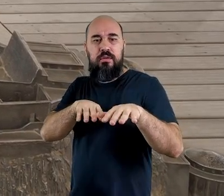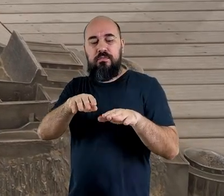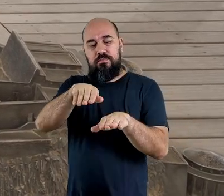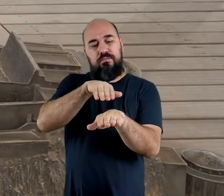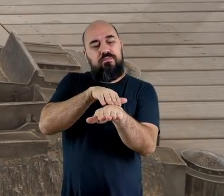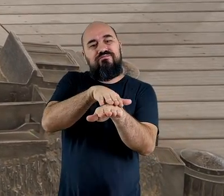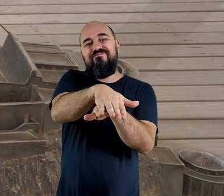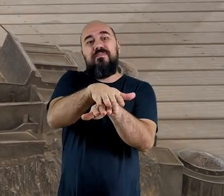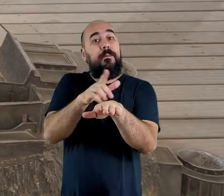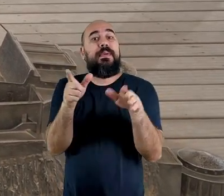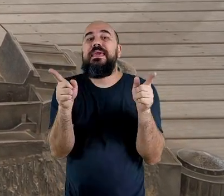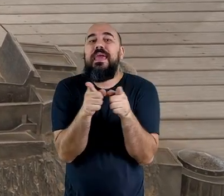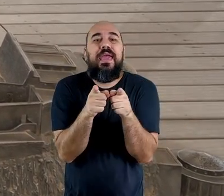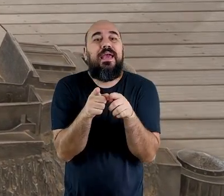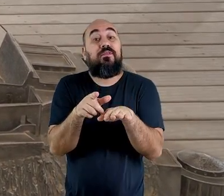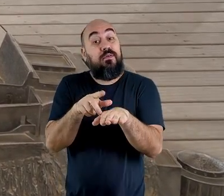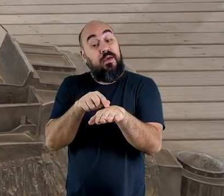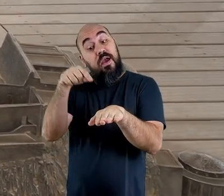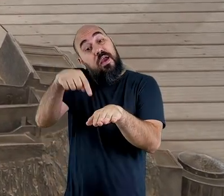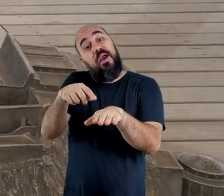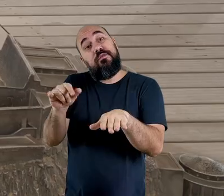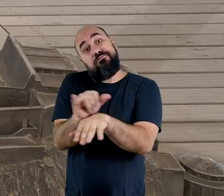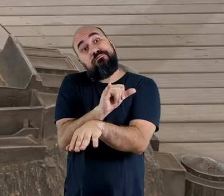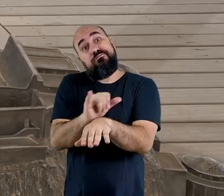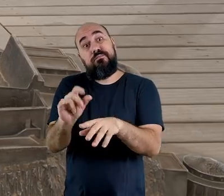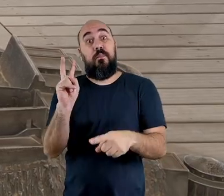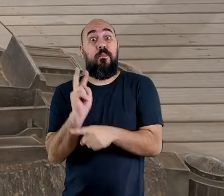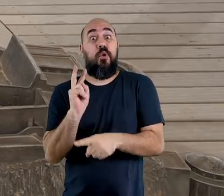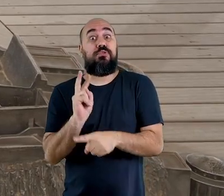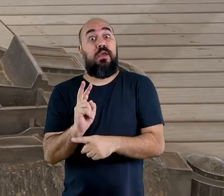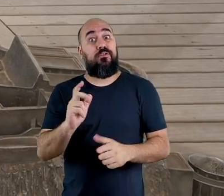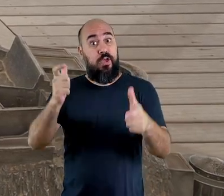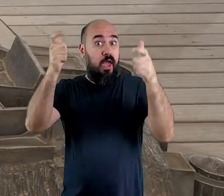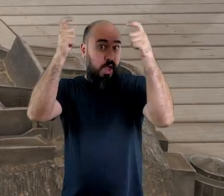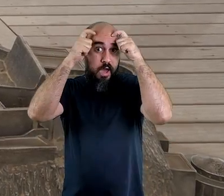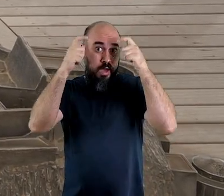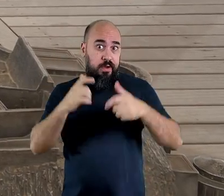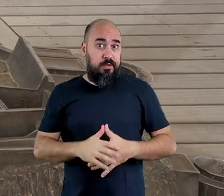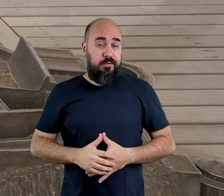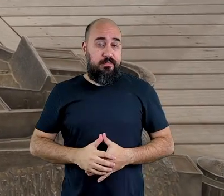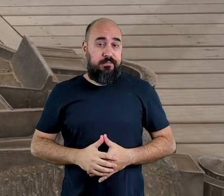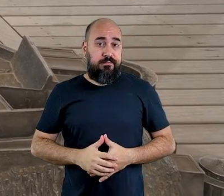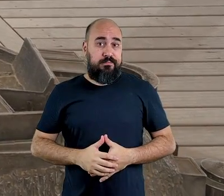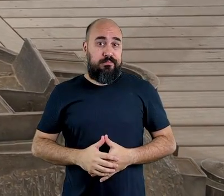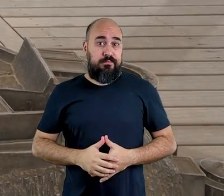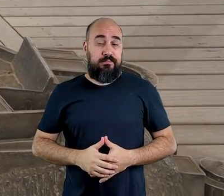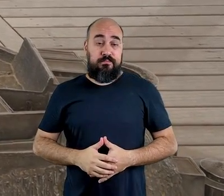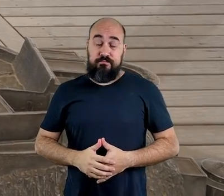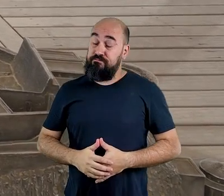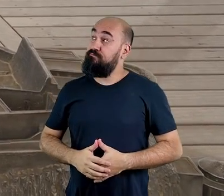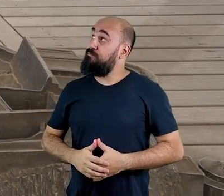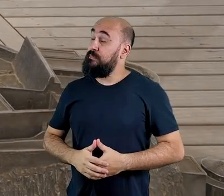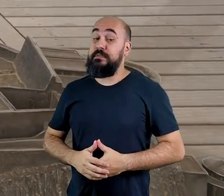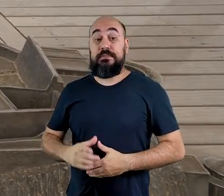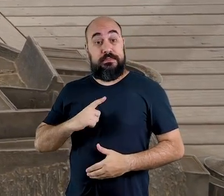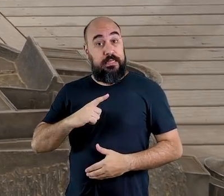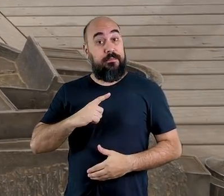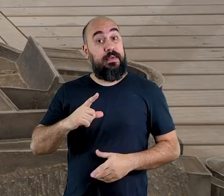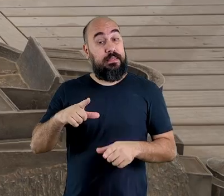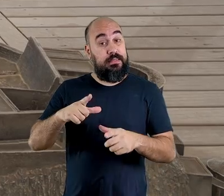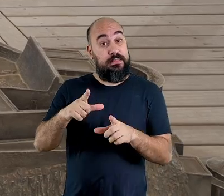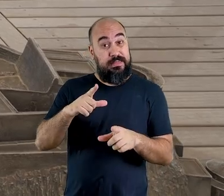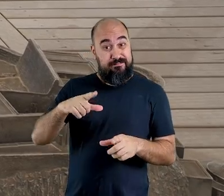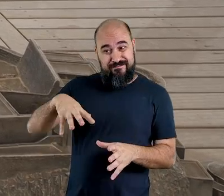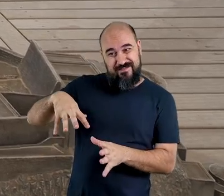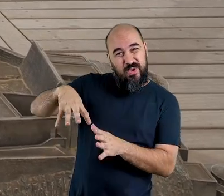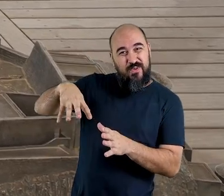palácio. Era uma forma de proteger a privacidade do rei. Além disso, foi feita menção também a essa torre norte, que